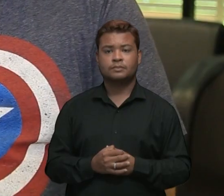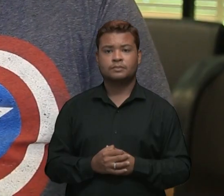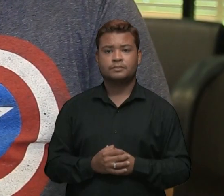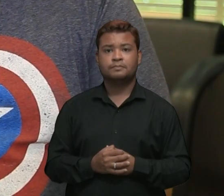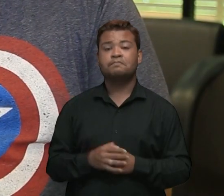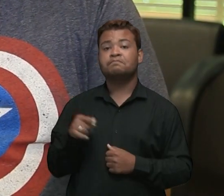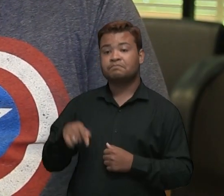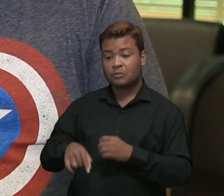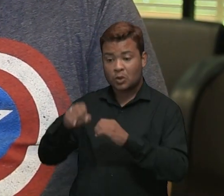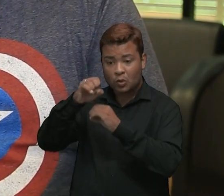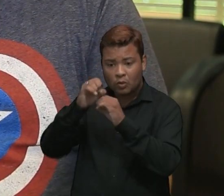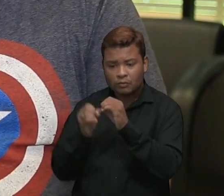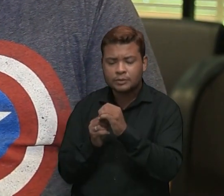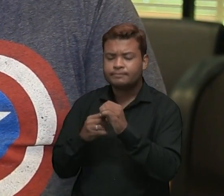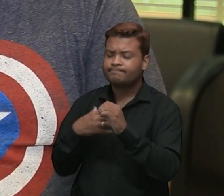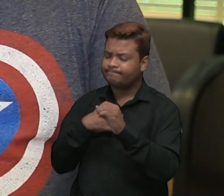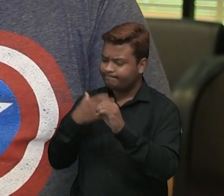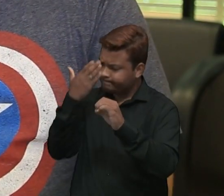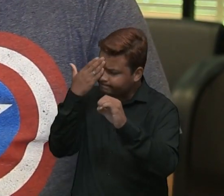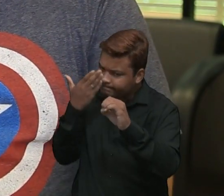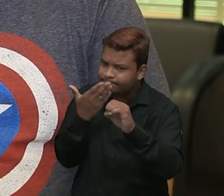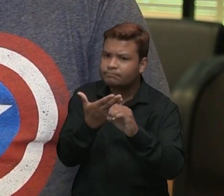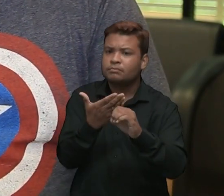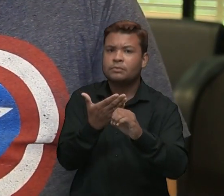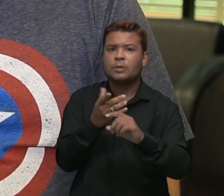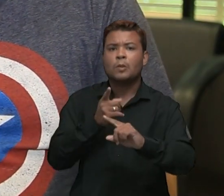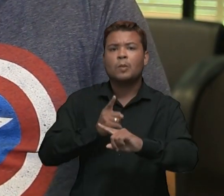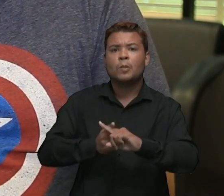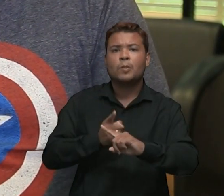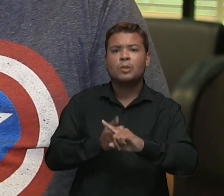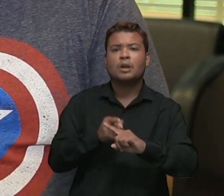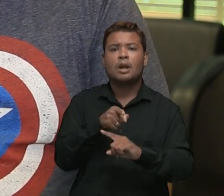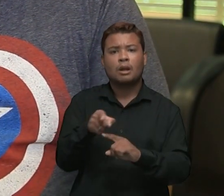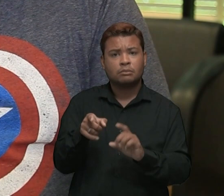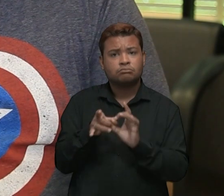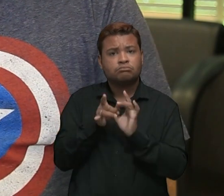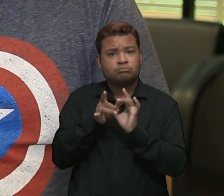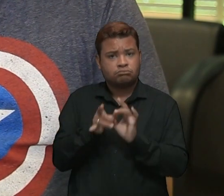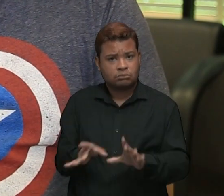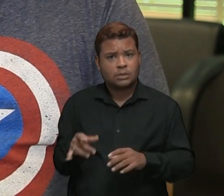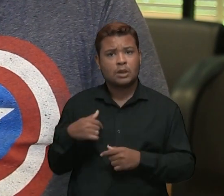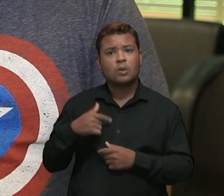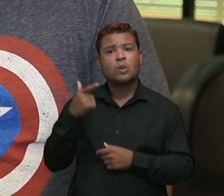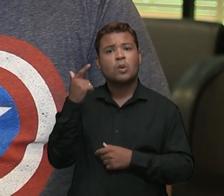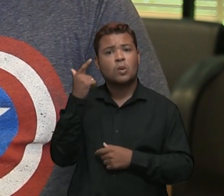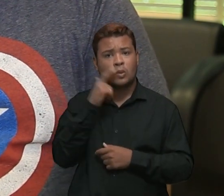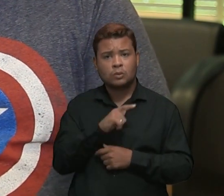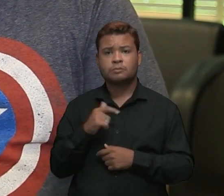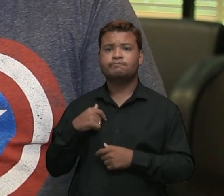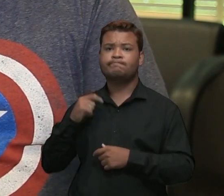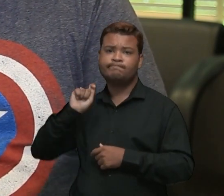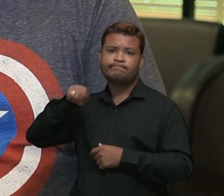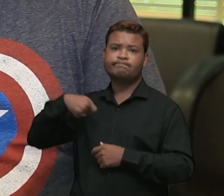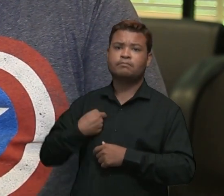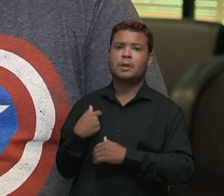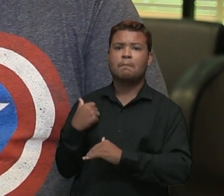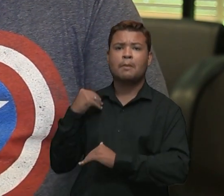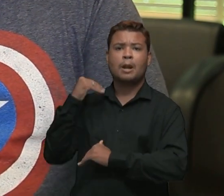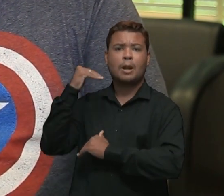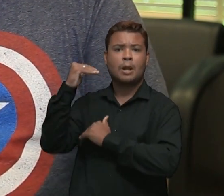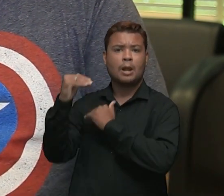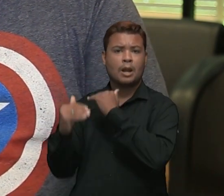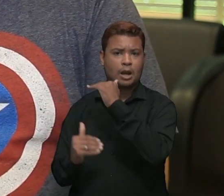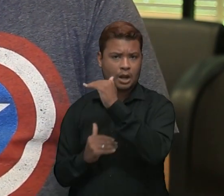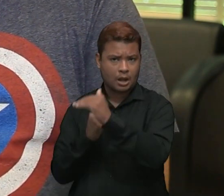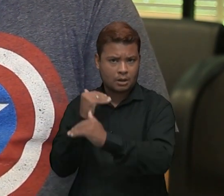Pela UFG eu tenho a mais profunda gratidão por me permitir crescer enquanto pessoa